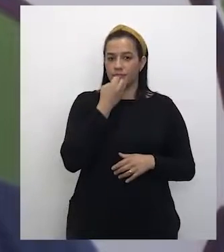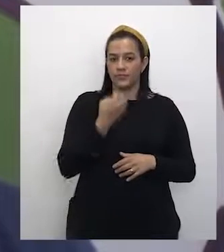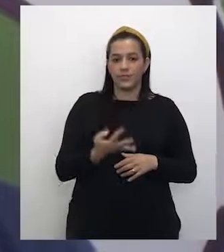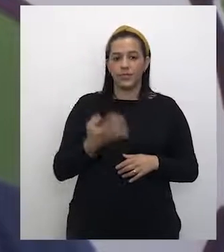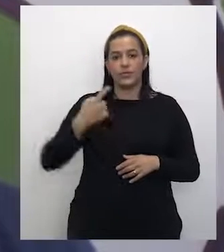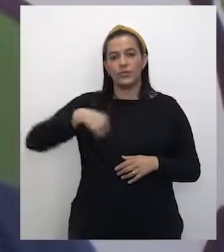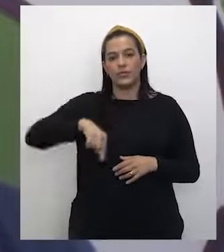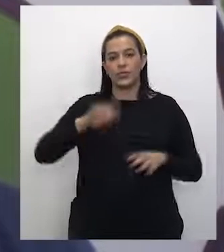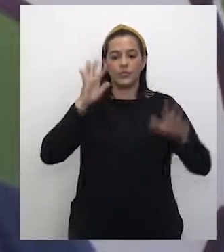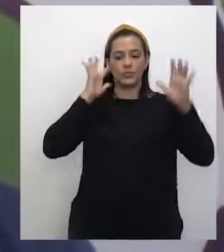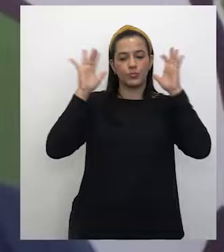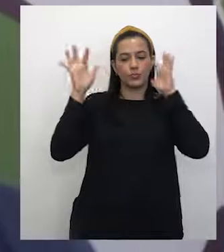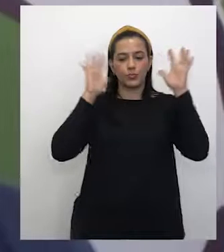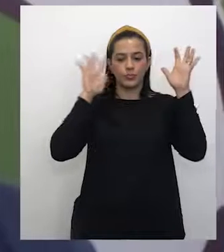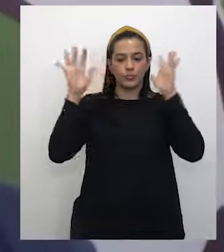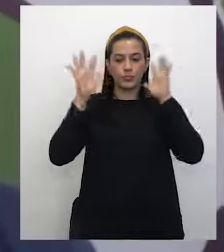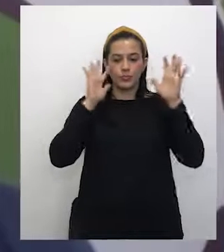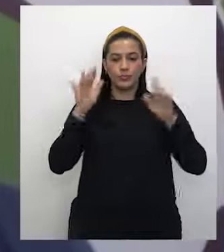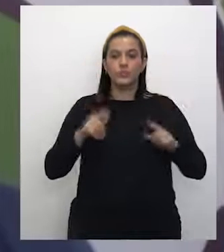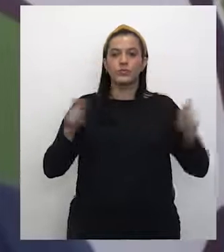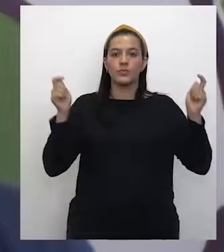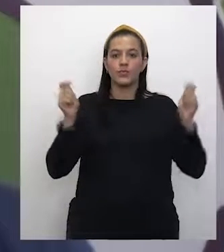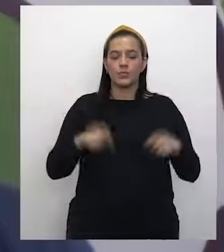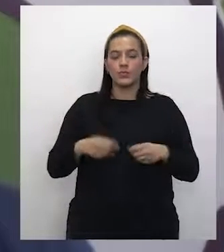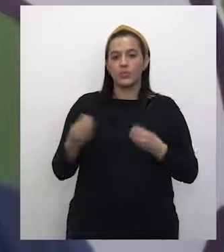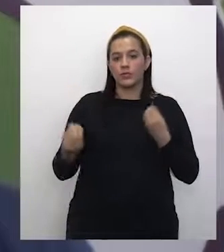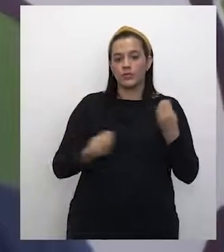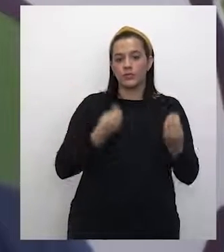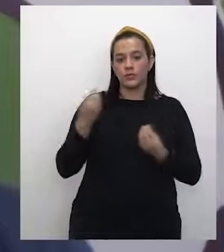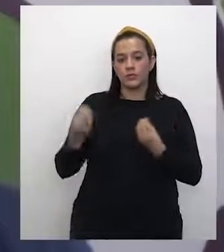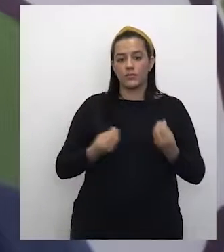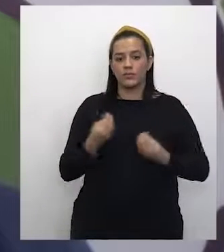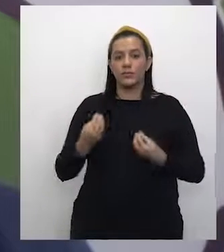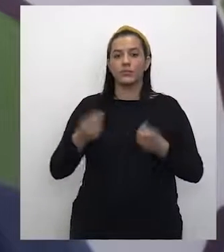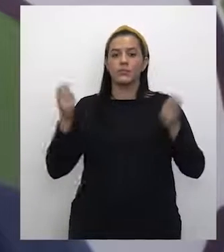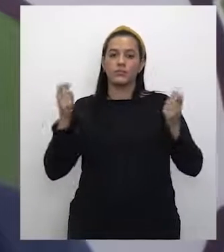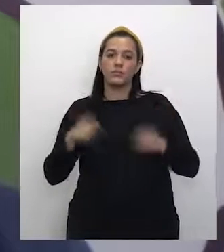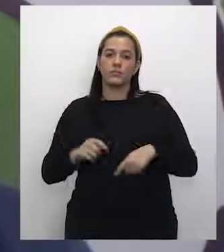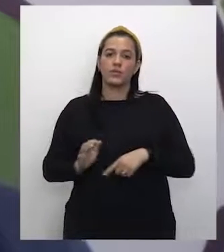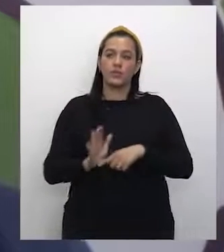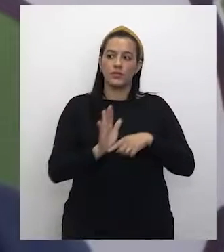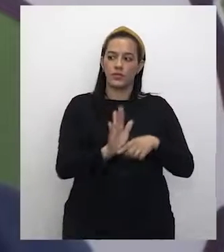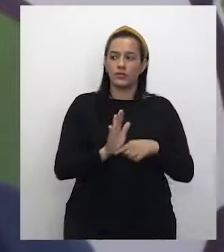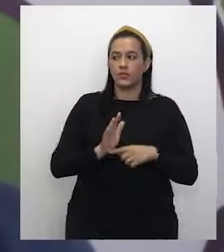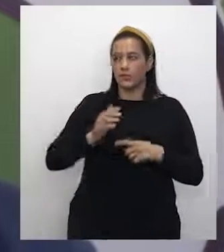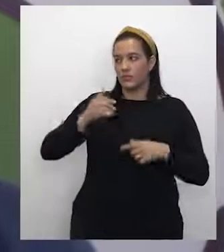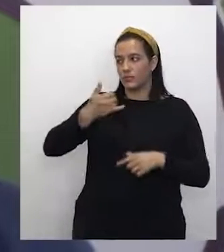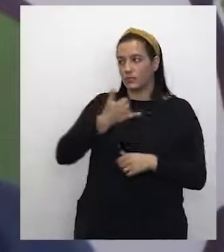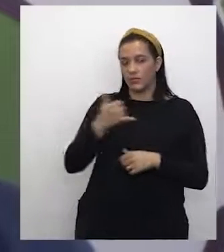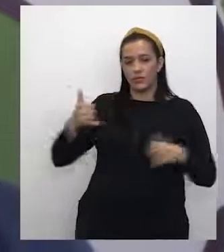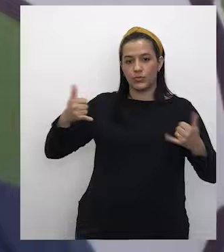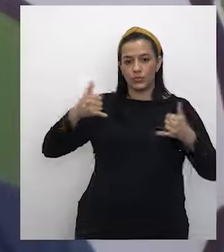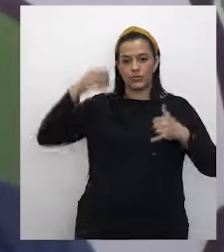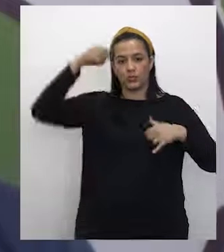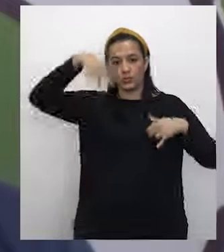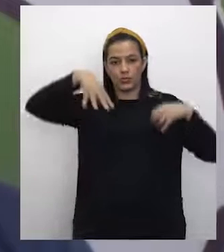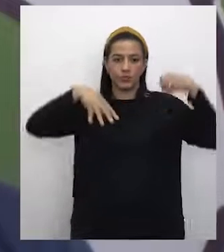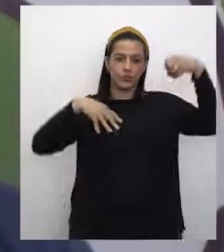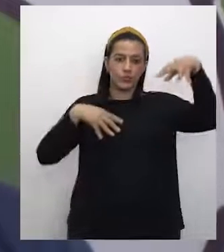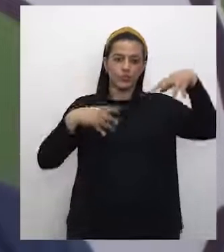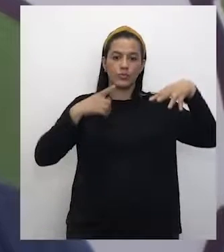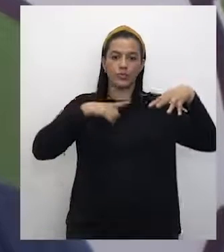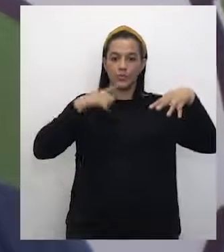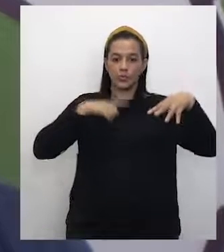De pensar, refletir um pouco sobre as alternativas de energia. No caso,